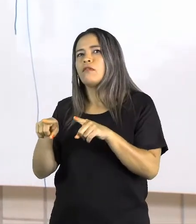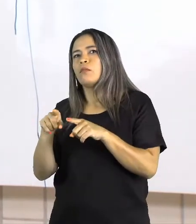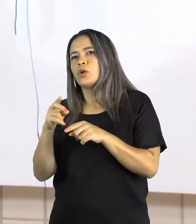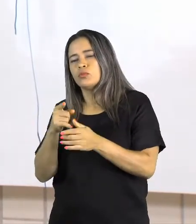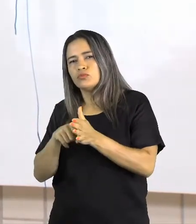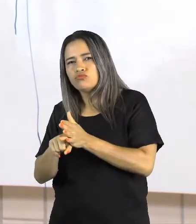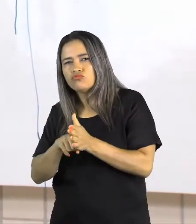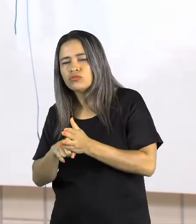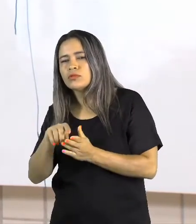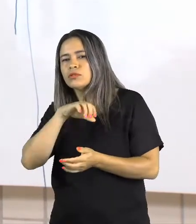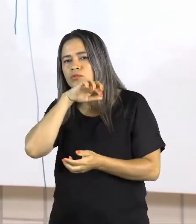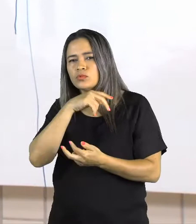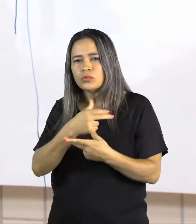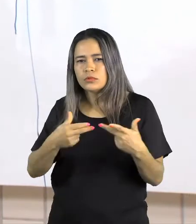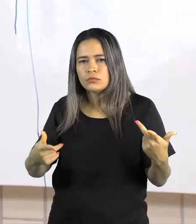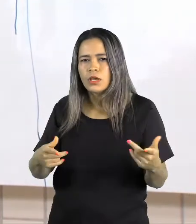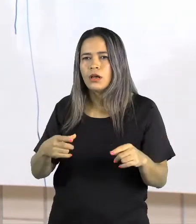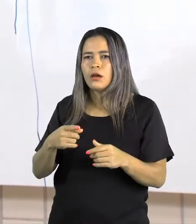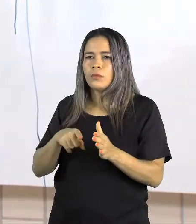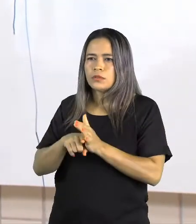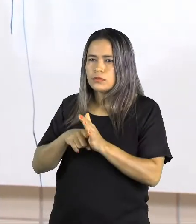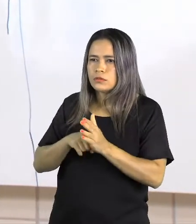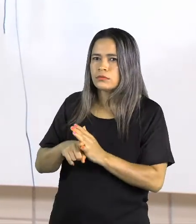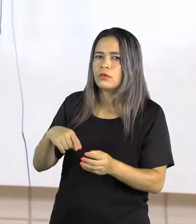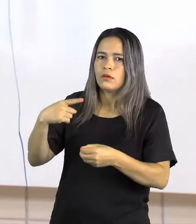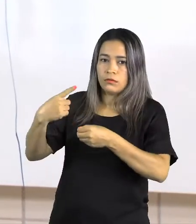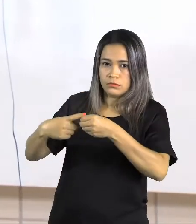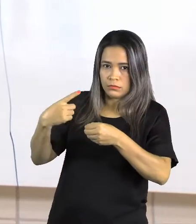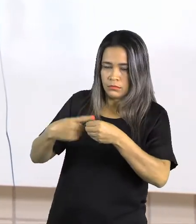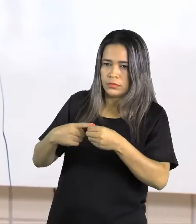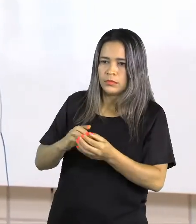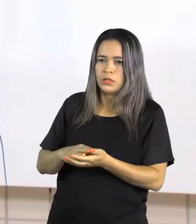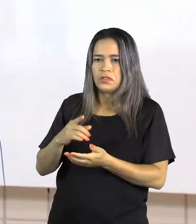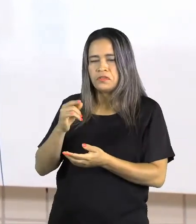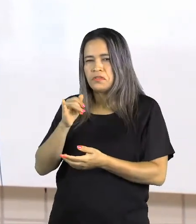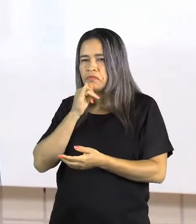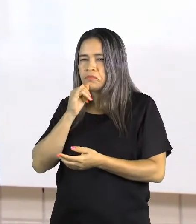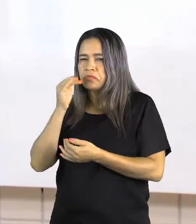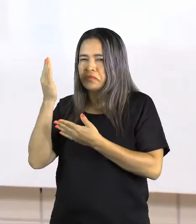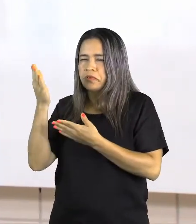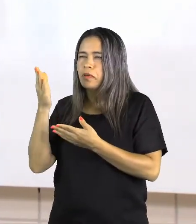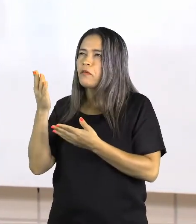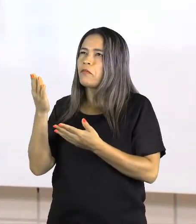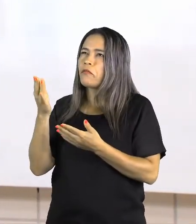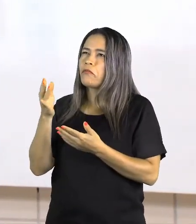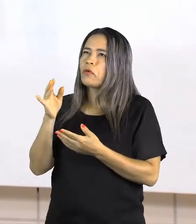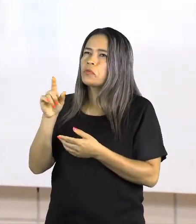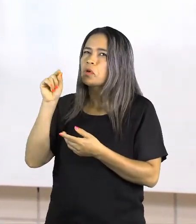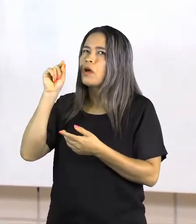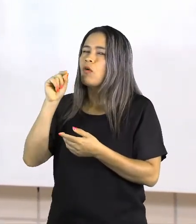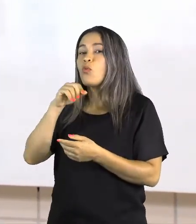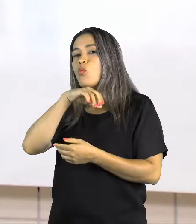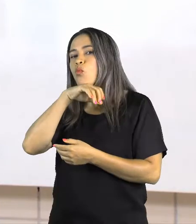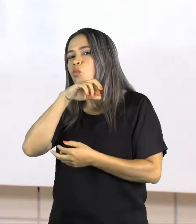para pesquisar uma cidade. Então, digamos que esse aqui nosso, a gente vai pesquisar um animal,